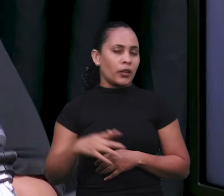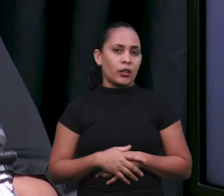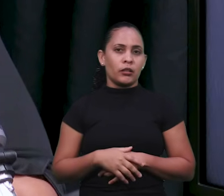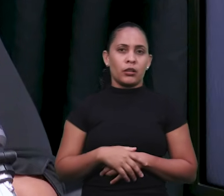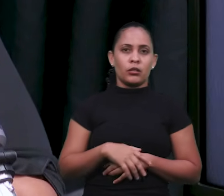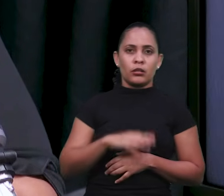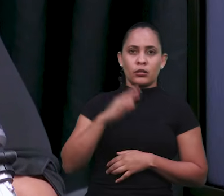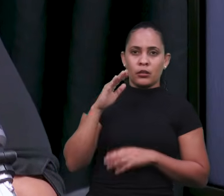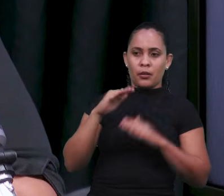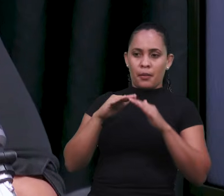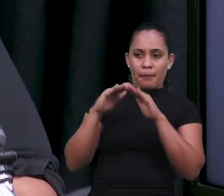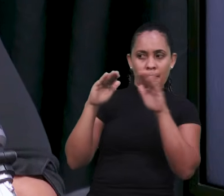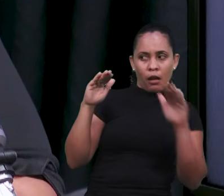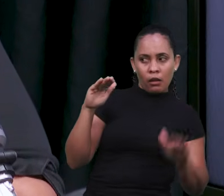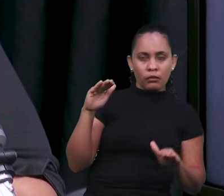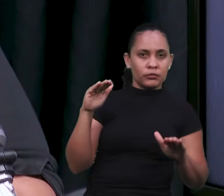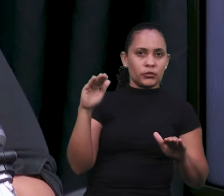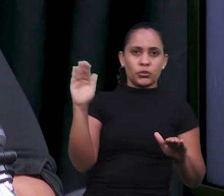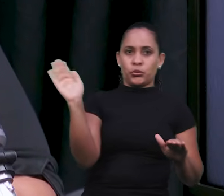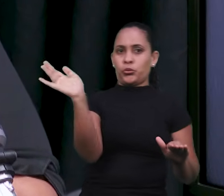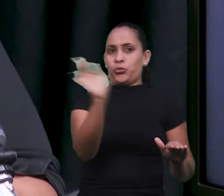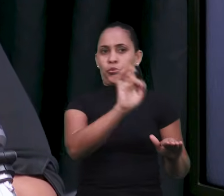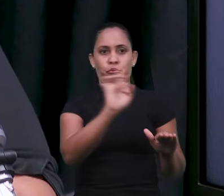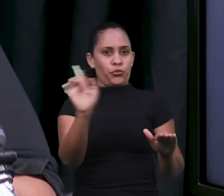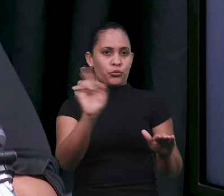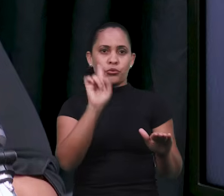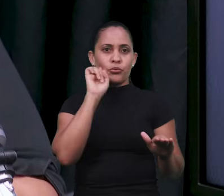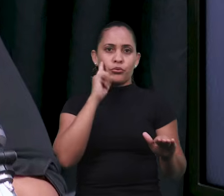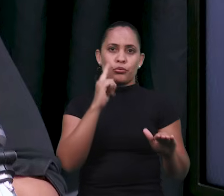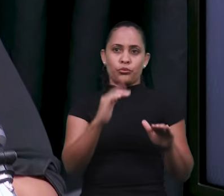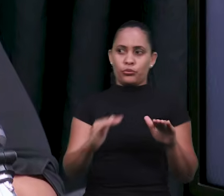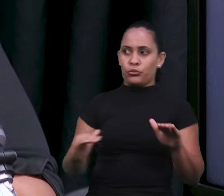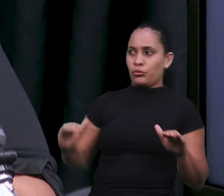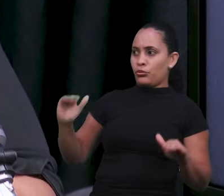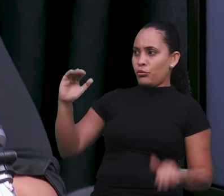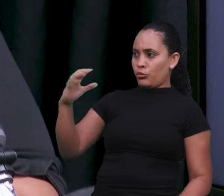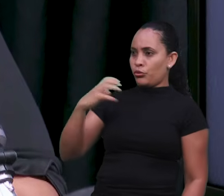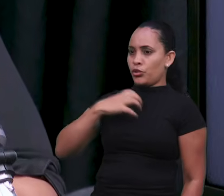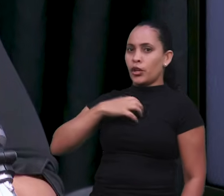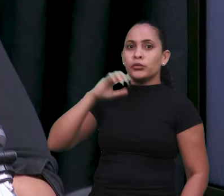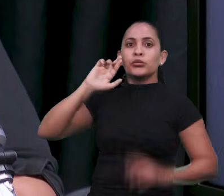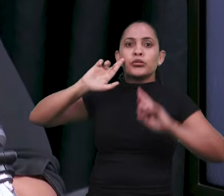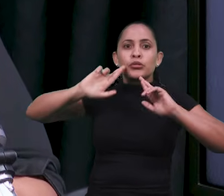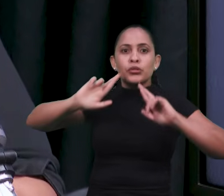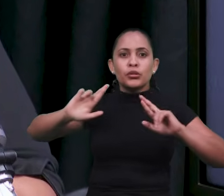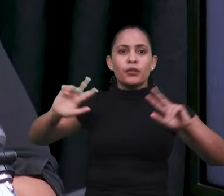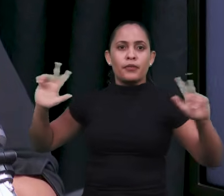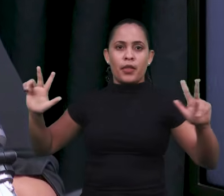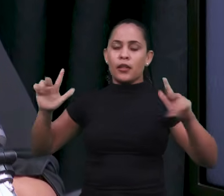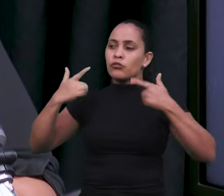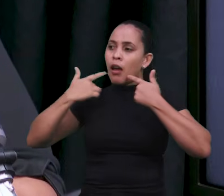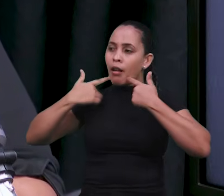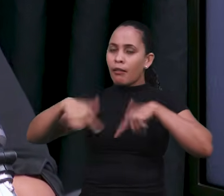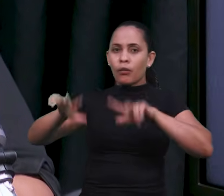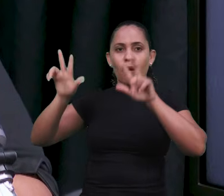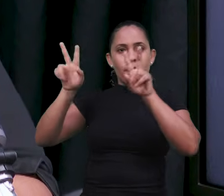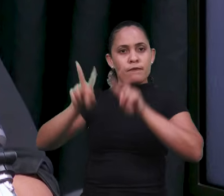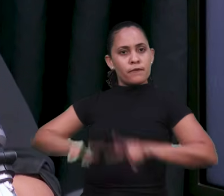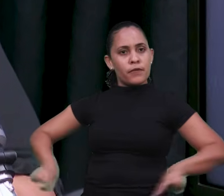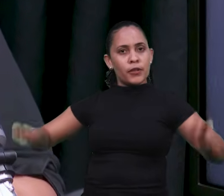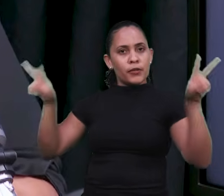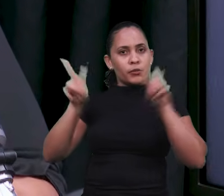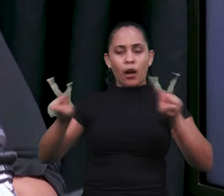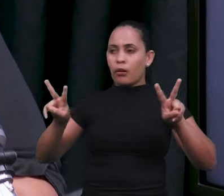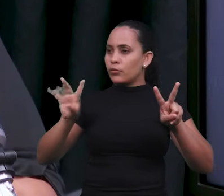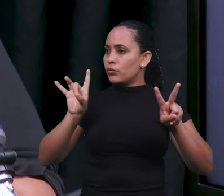inferior a nós. Muito pelo contrário. O surdo, ele pensa de um jeito diferente porque a língua dele é visual espacial.